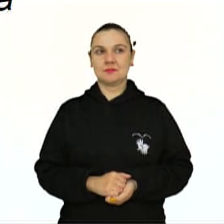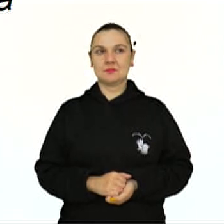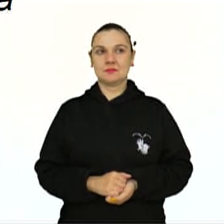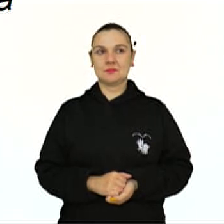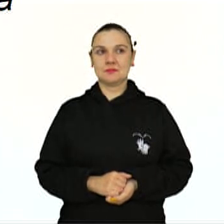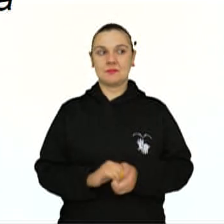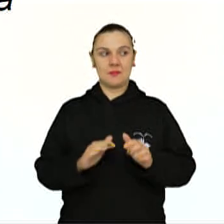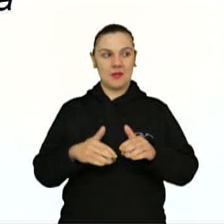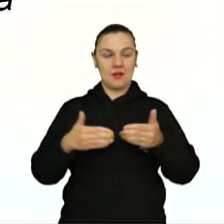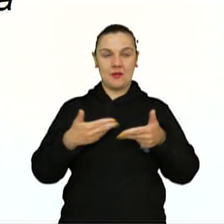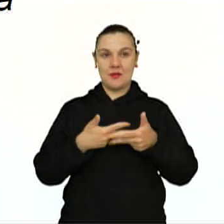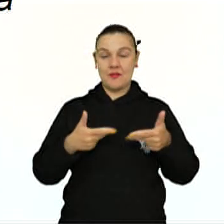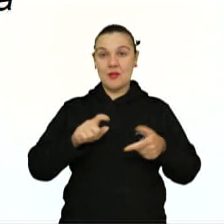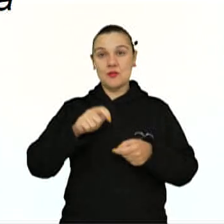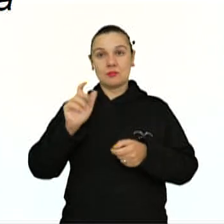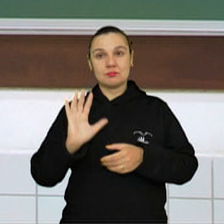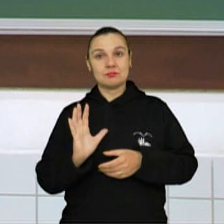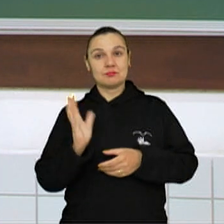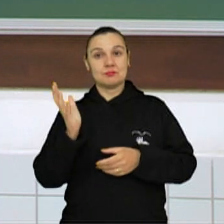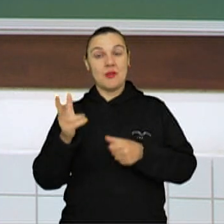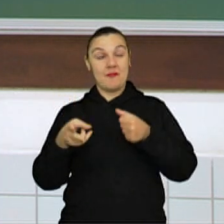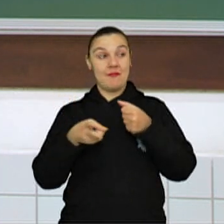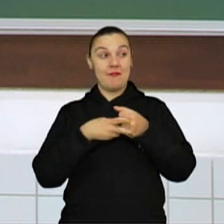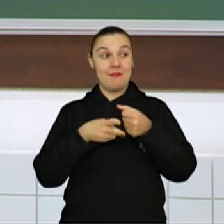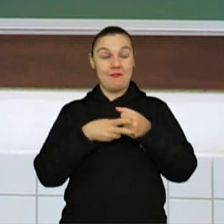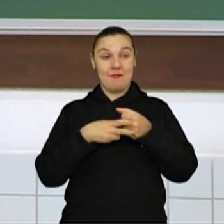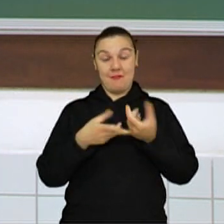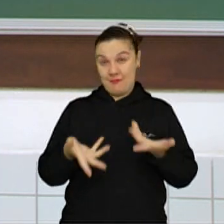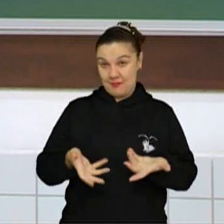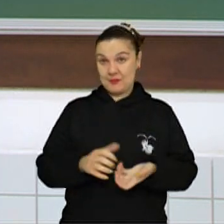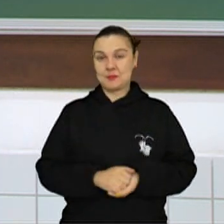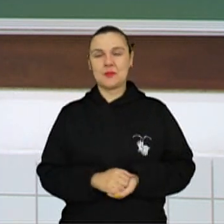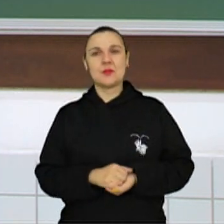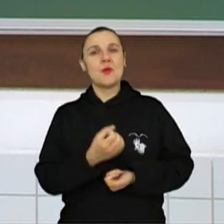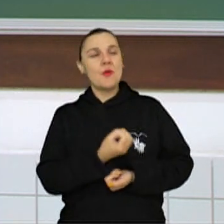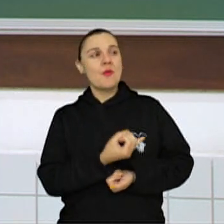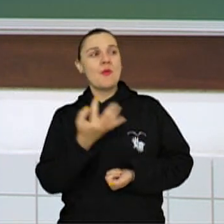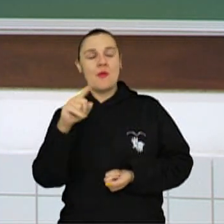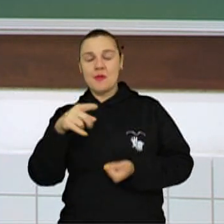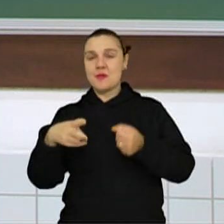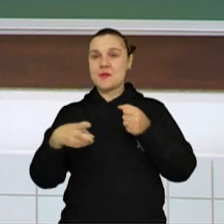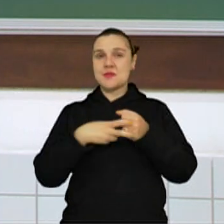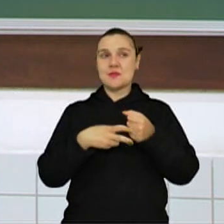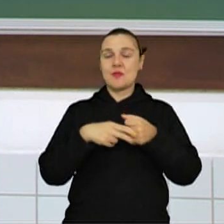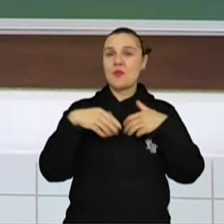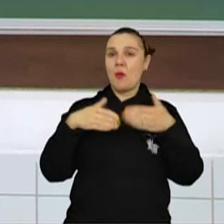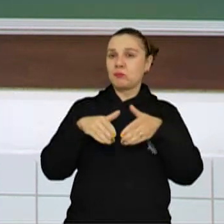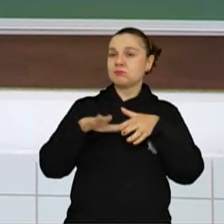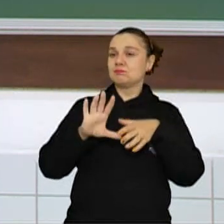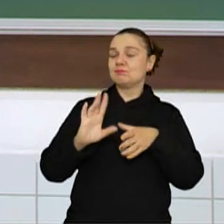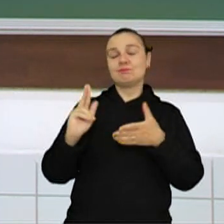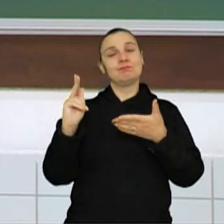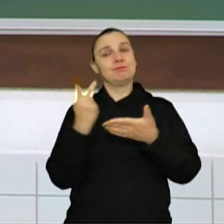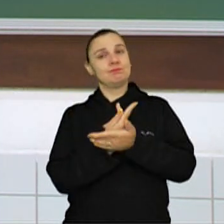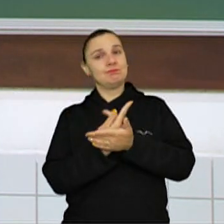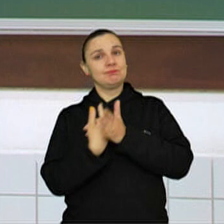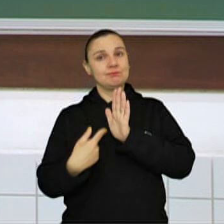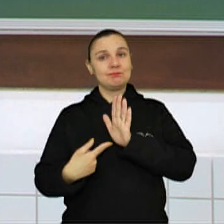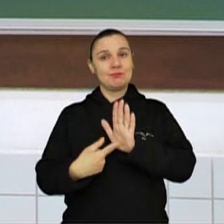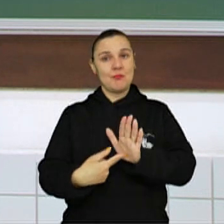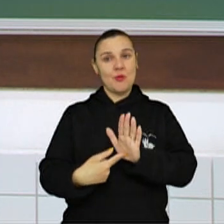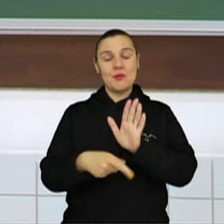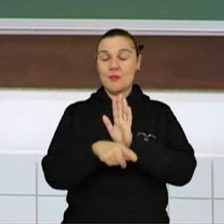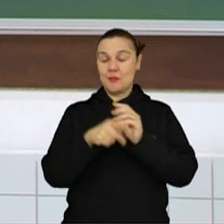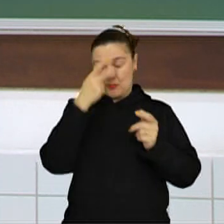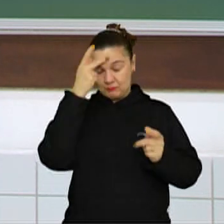Quando nós falamos de ações, estamos falando de verbos, de ações. Então, quais são os verbos, quais são as ações representadas aí